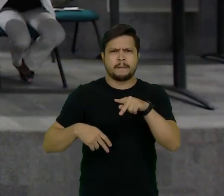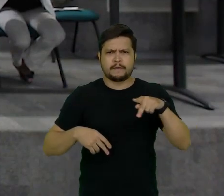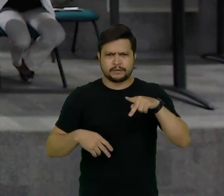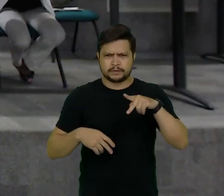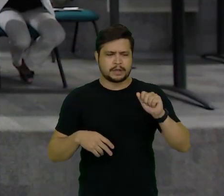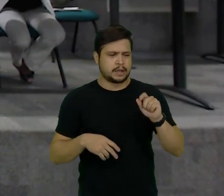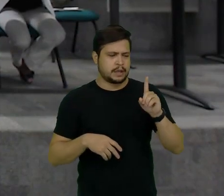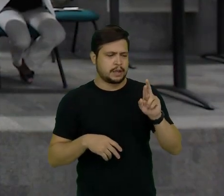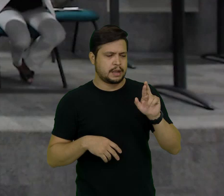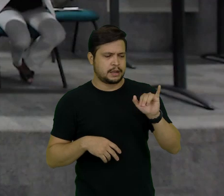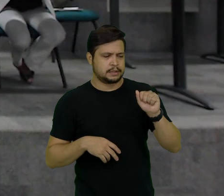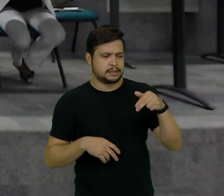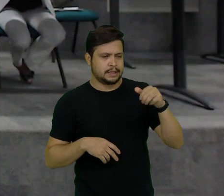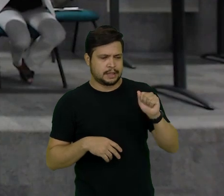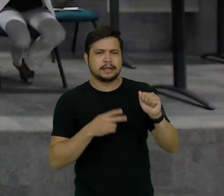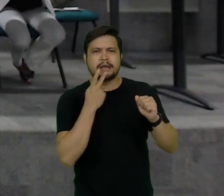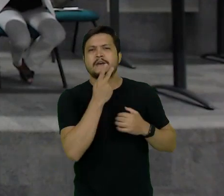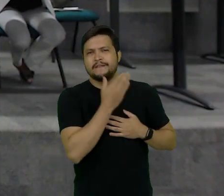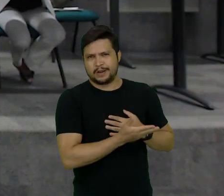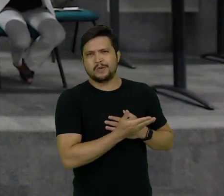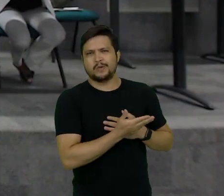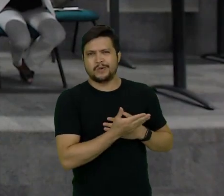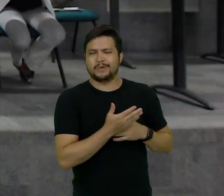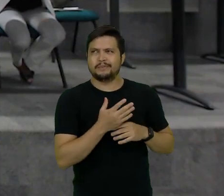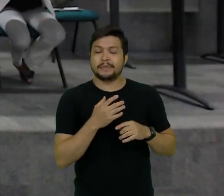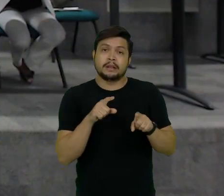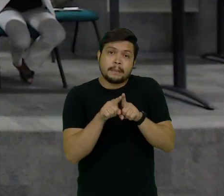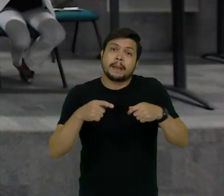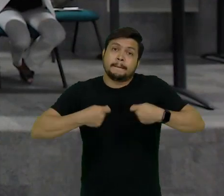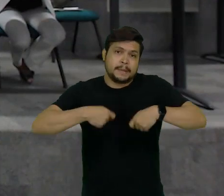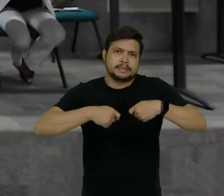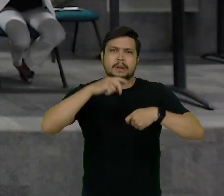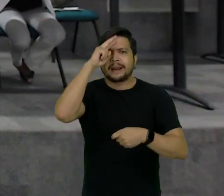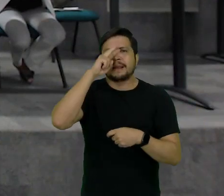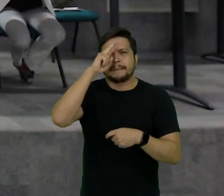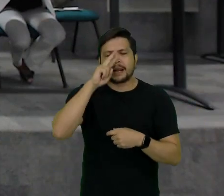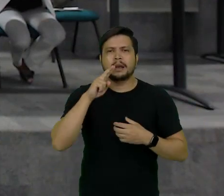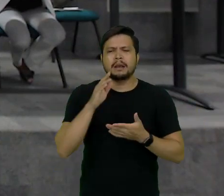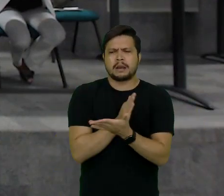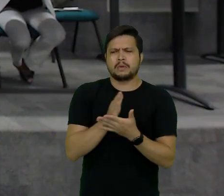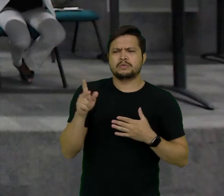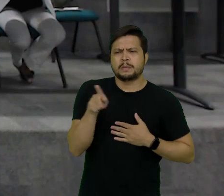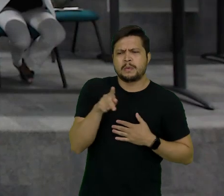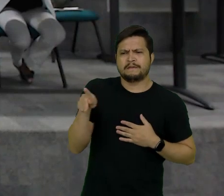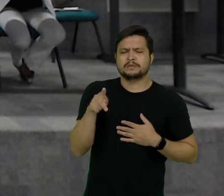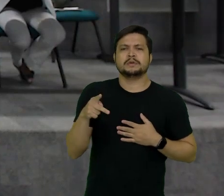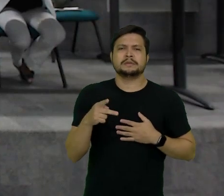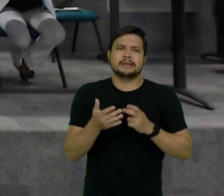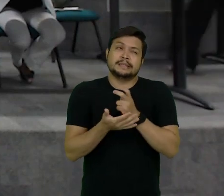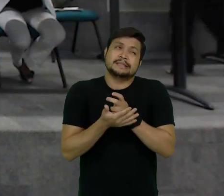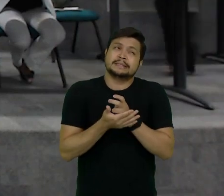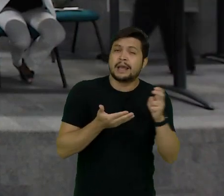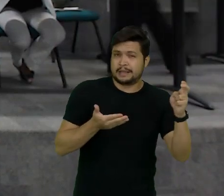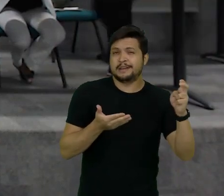vários funcionários, eu gostaria também de lembrar de muitos professores, não que se foram, né? Que saíram.